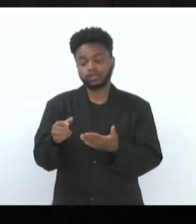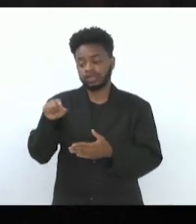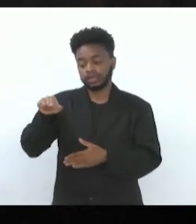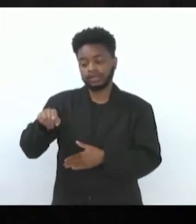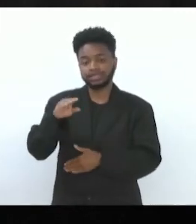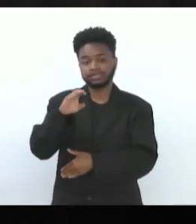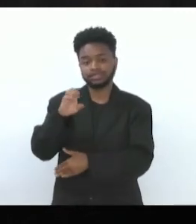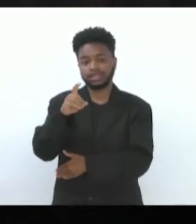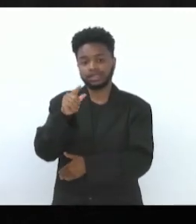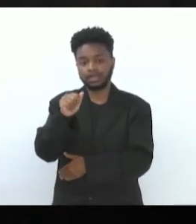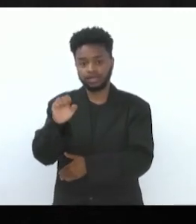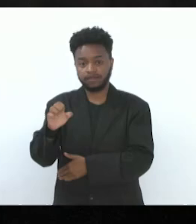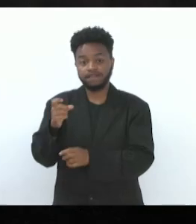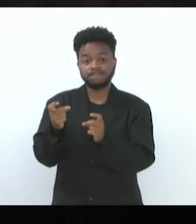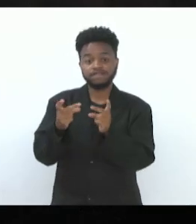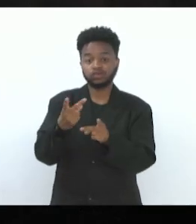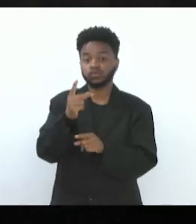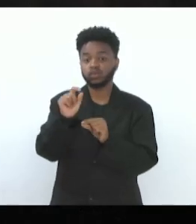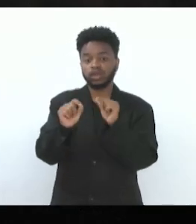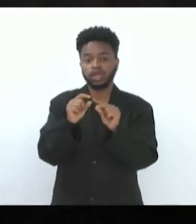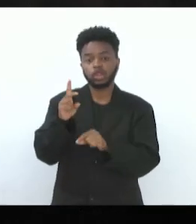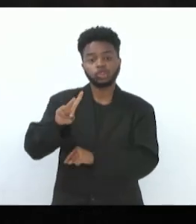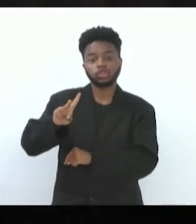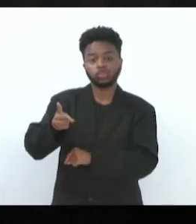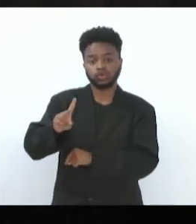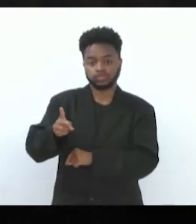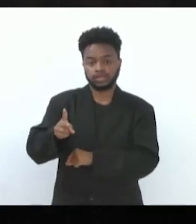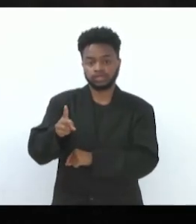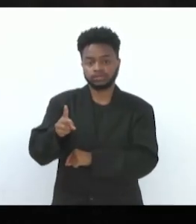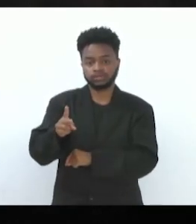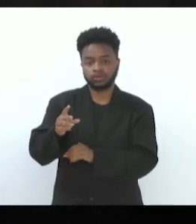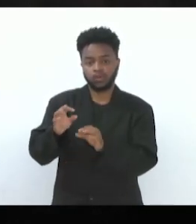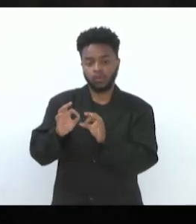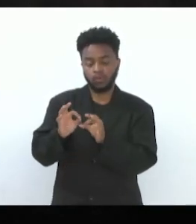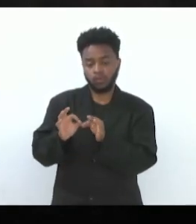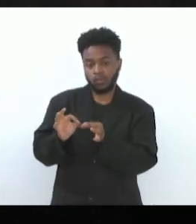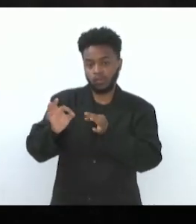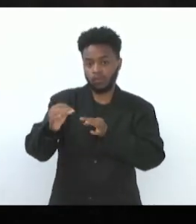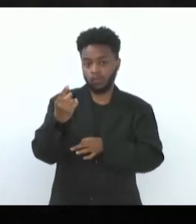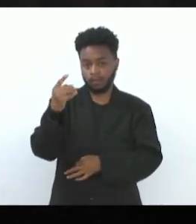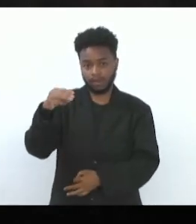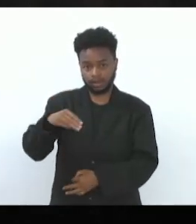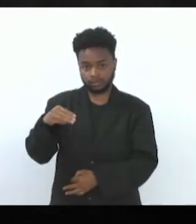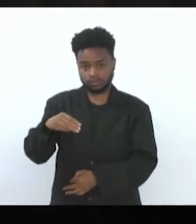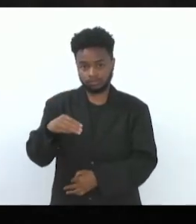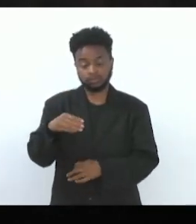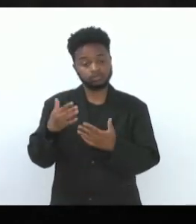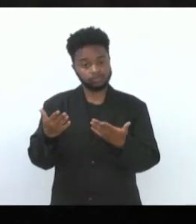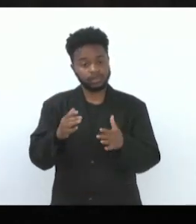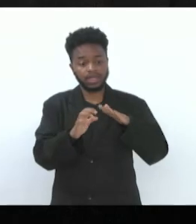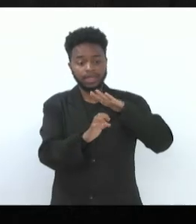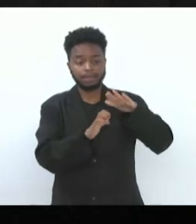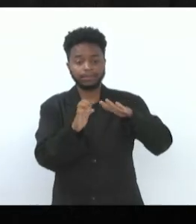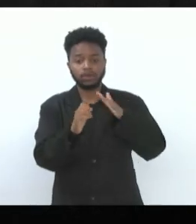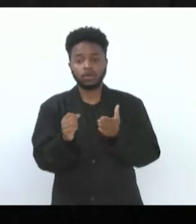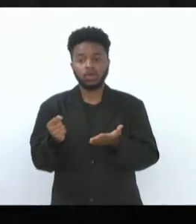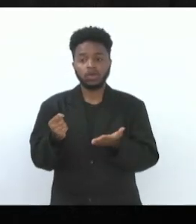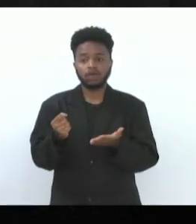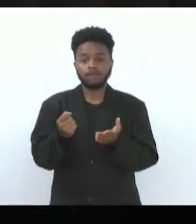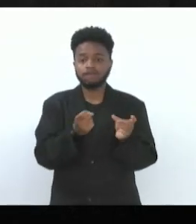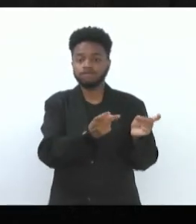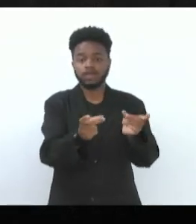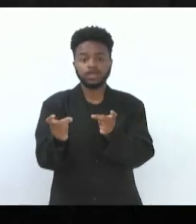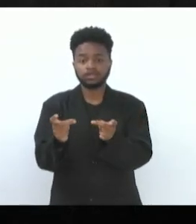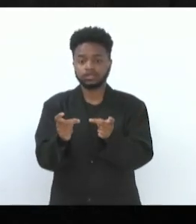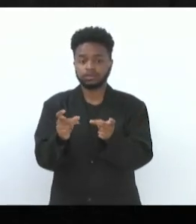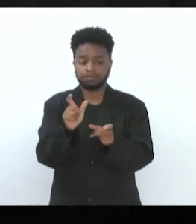por R$2 a água, o metro cúbico da água. E as concessionárias compram em média, vendem